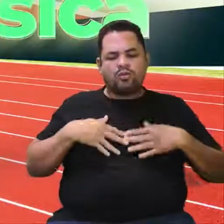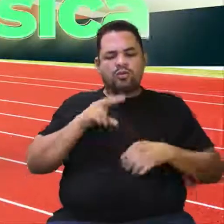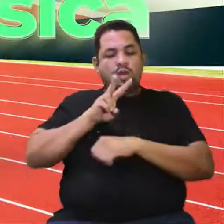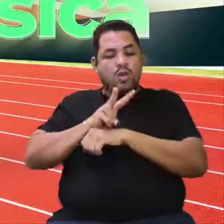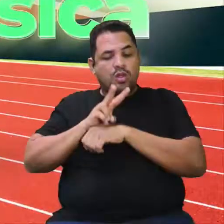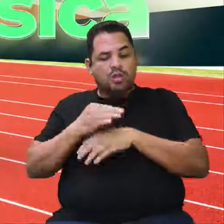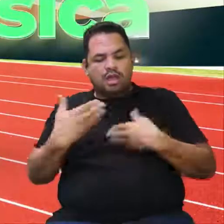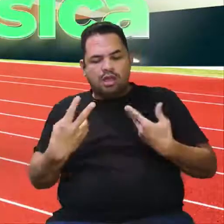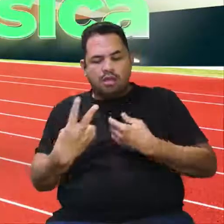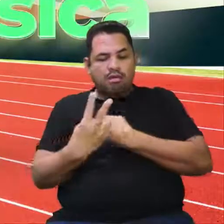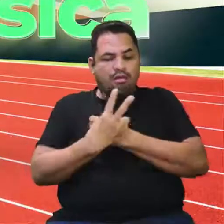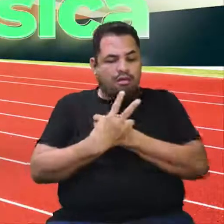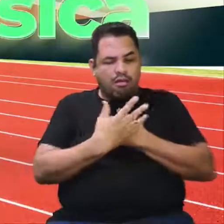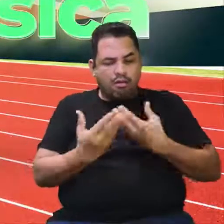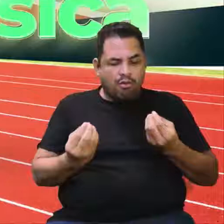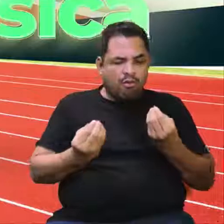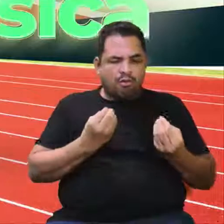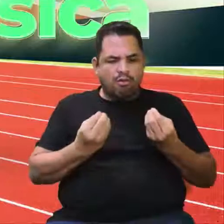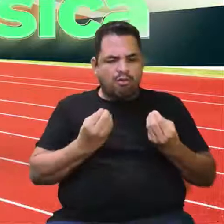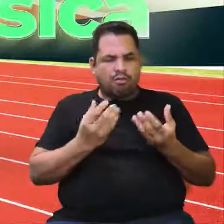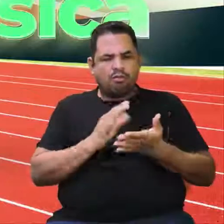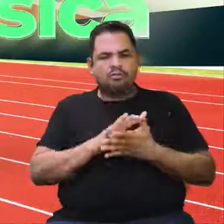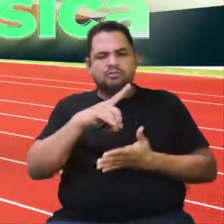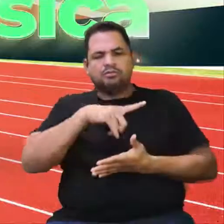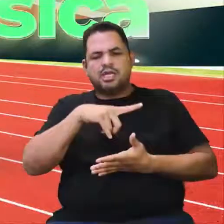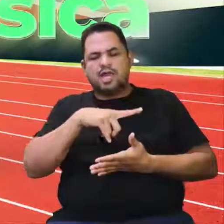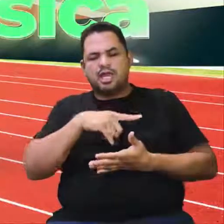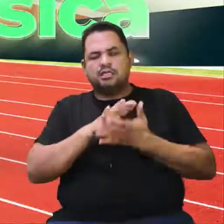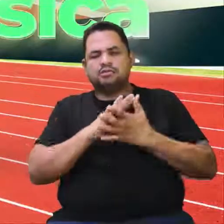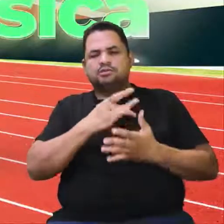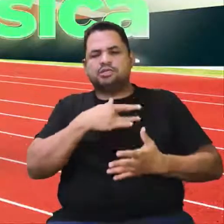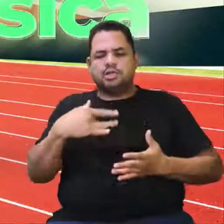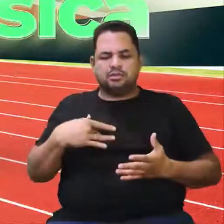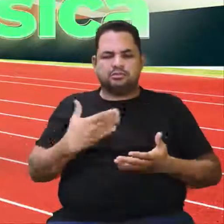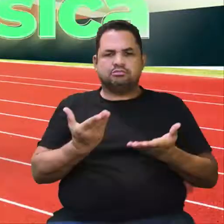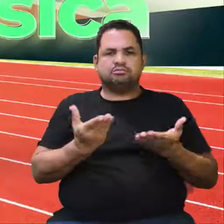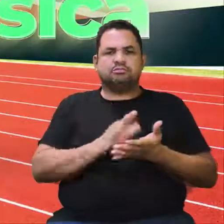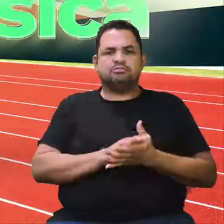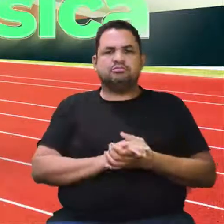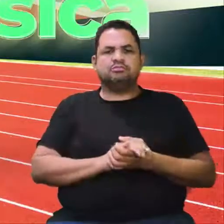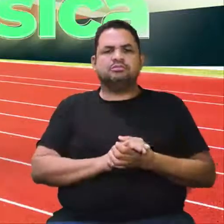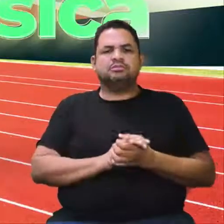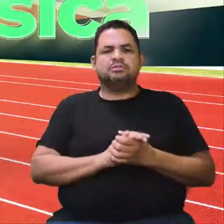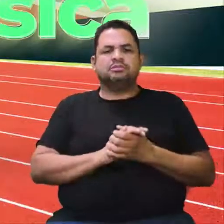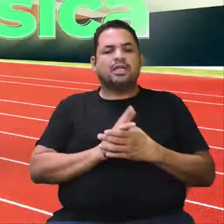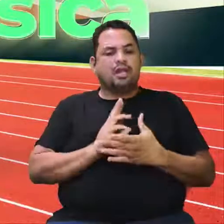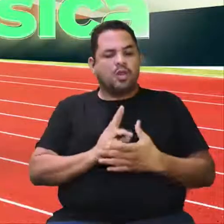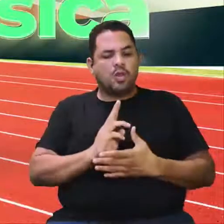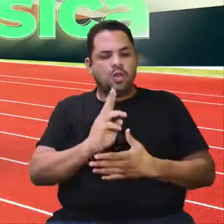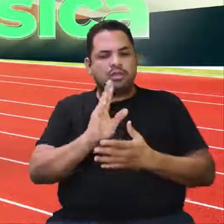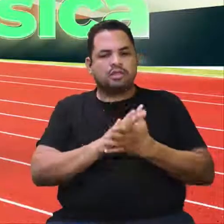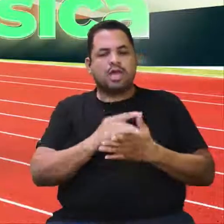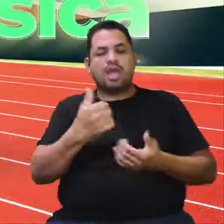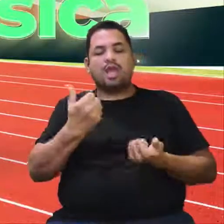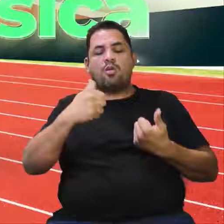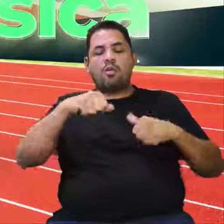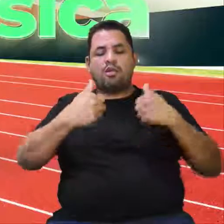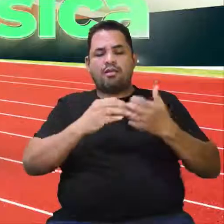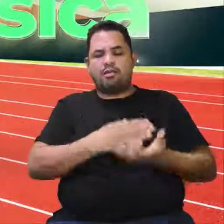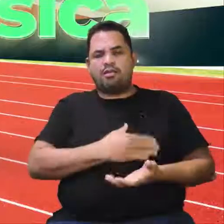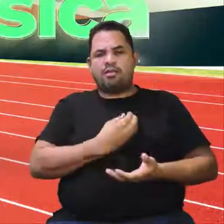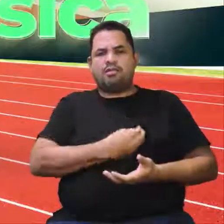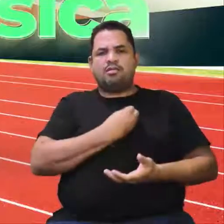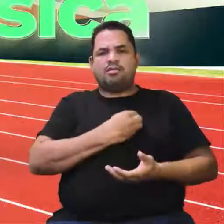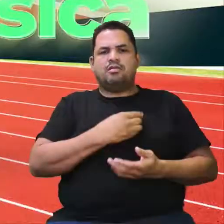até onde ela te traz saúde, onde ela te traz um bem-estar, algo que te dê uma longevidade, uma qualidade de vida, porque o